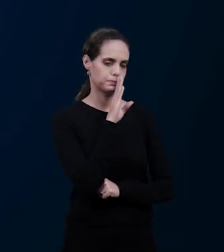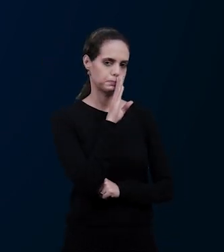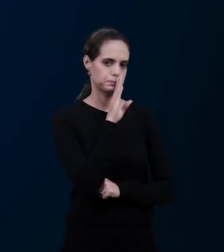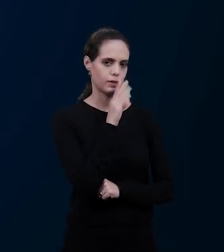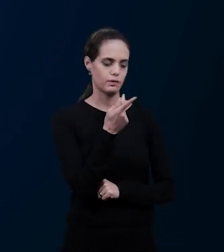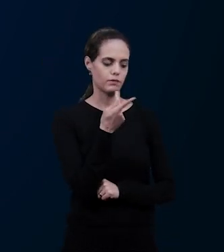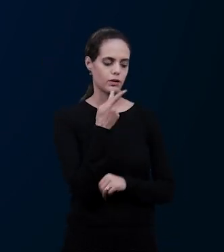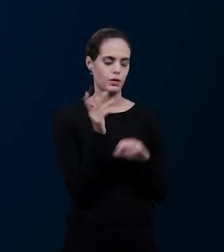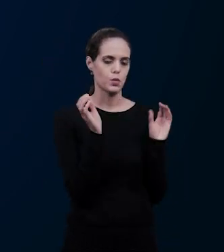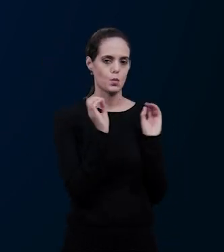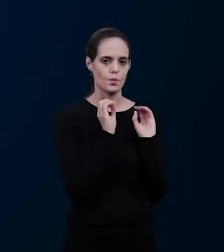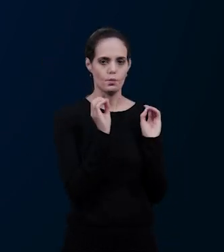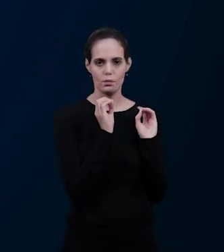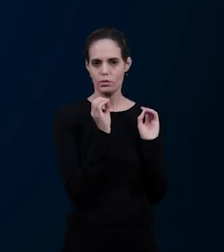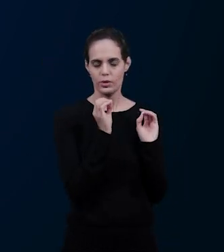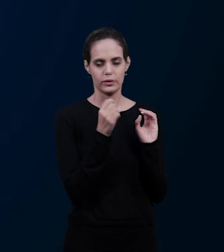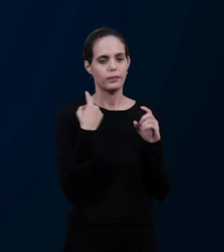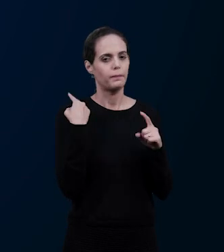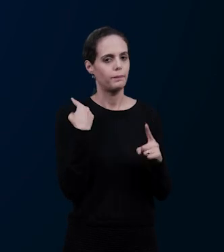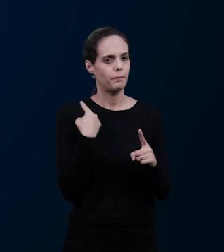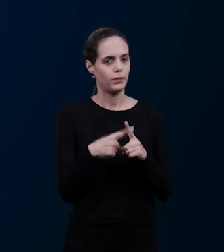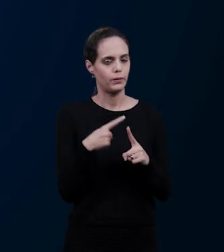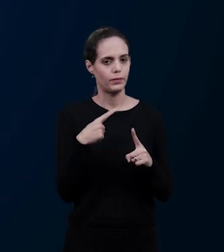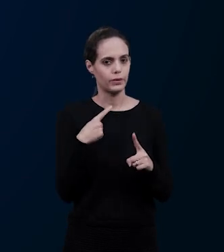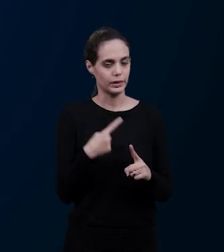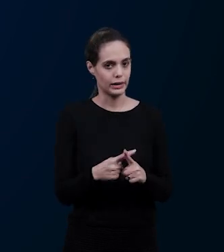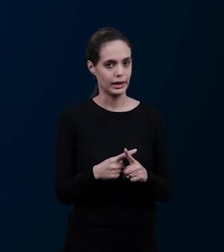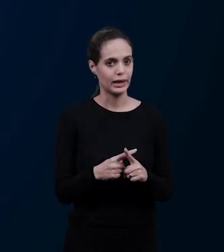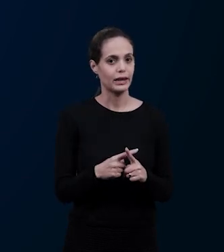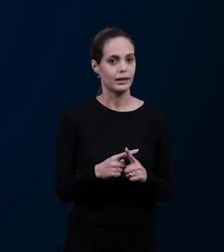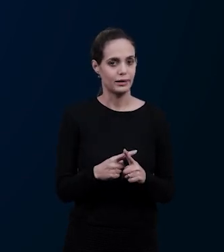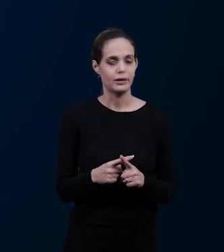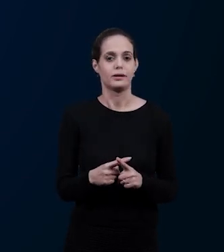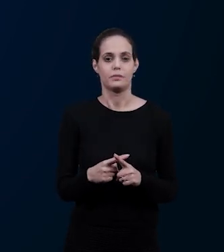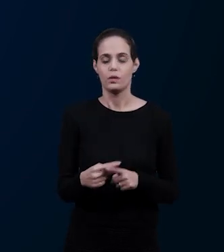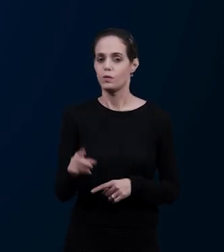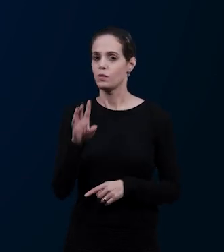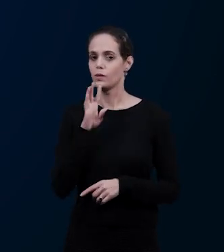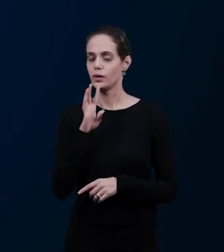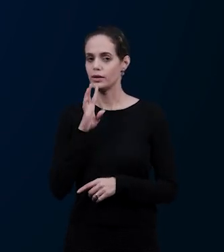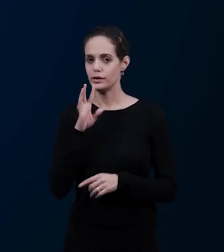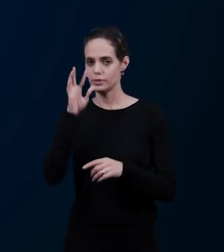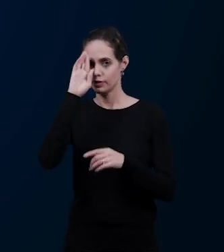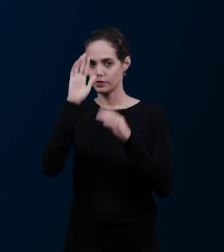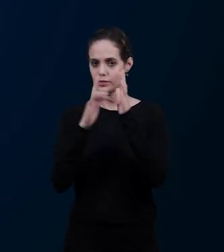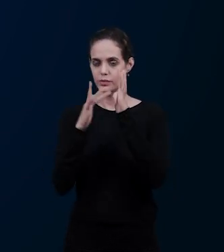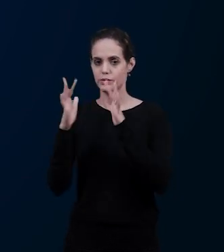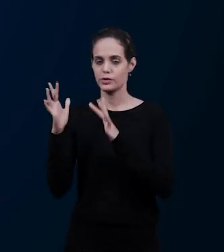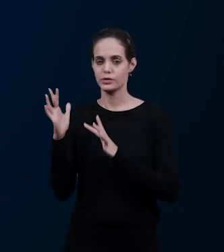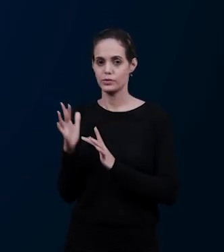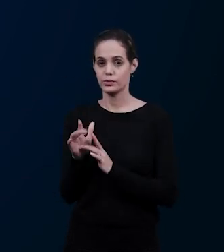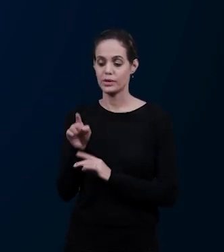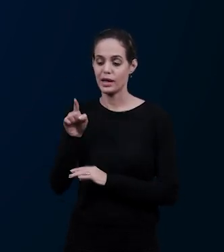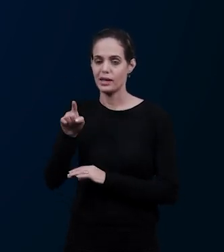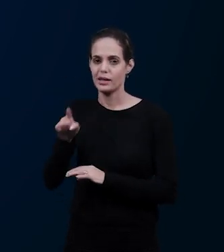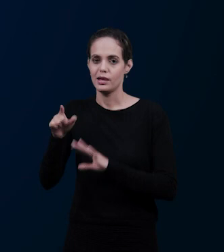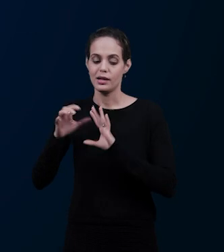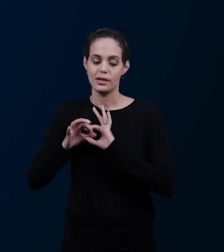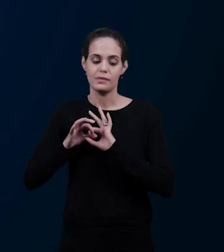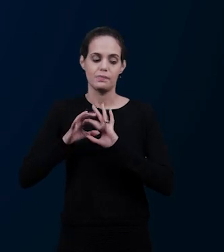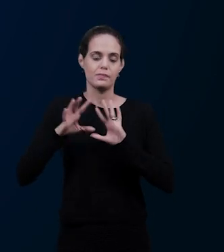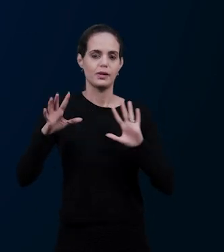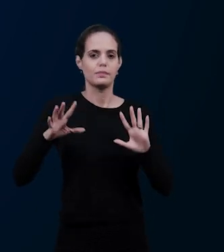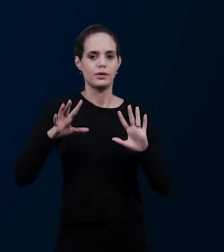diante dos seus opressores, porque conhecer o Senhor Jesus é um ato permissivo da sua